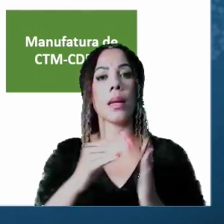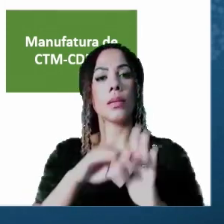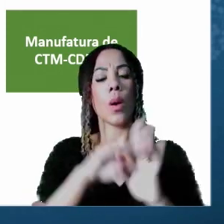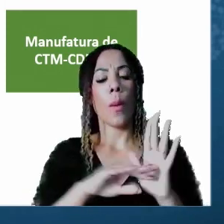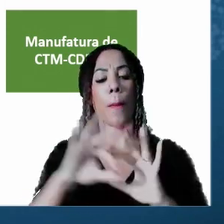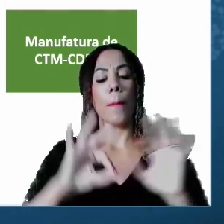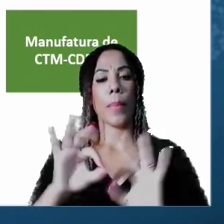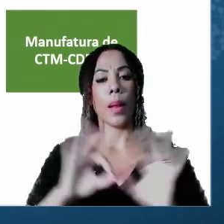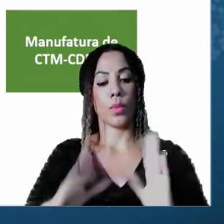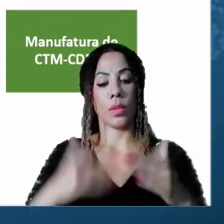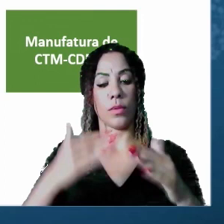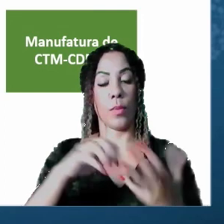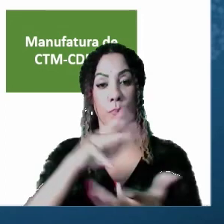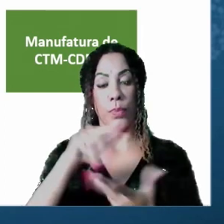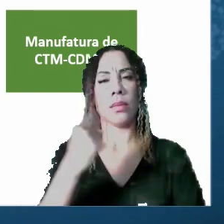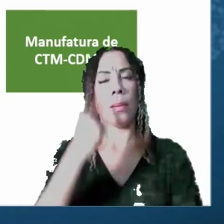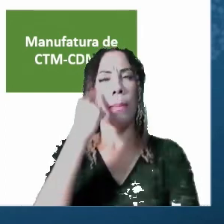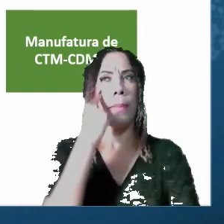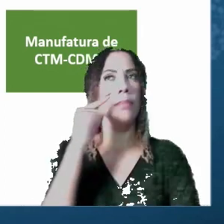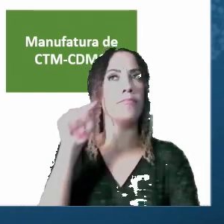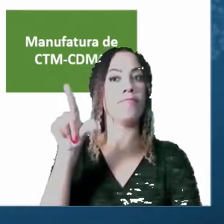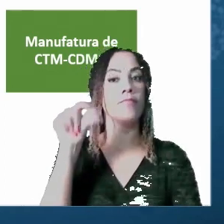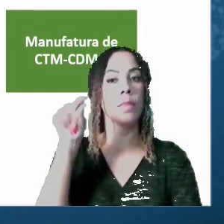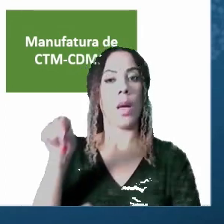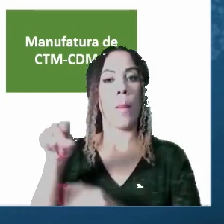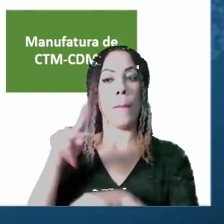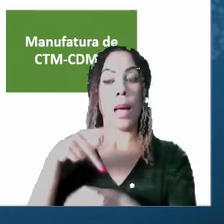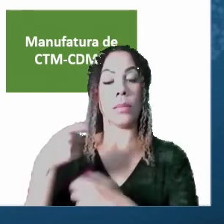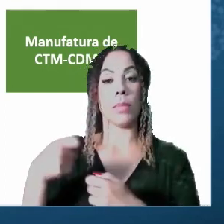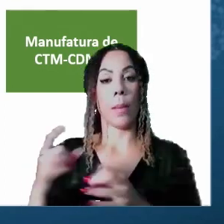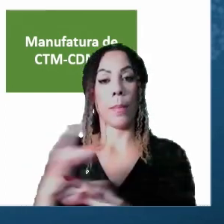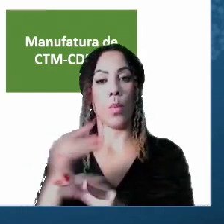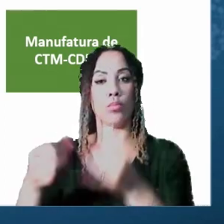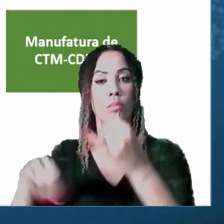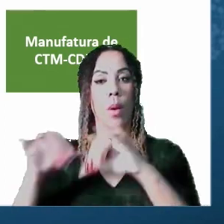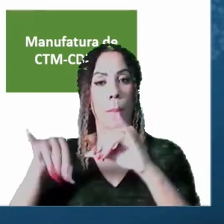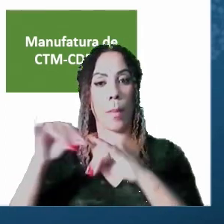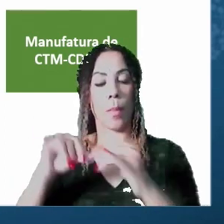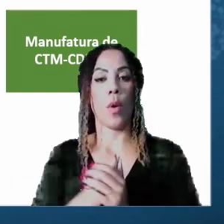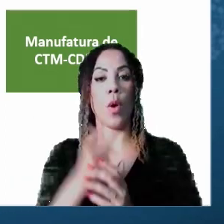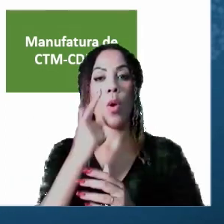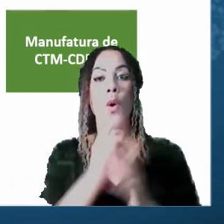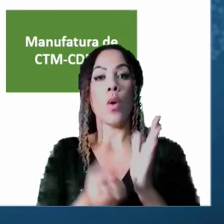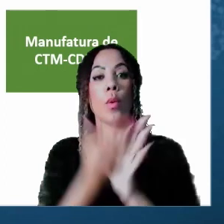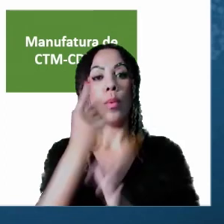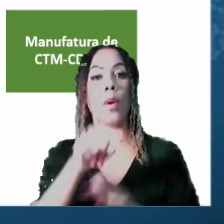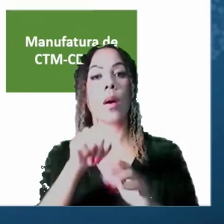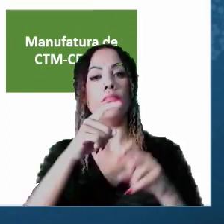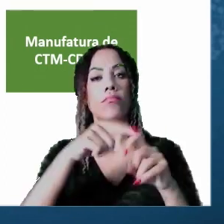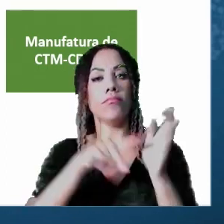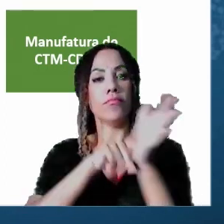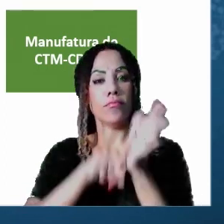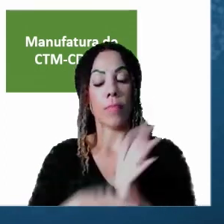pensa em ter um país que tenha um laboratório, possa produzir o Clinical Trial Material, tenha uma